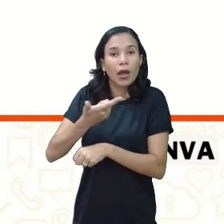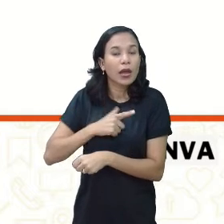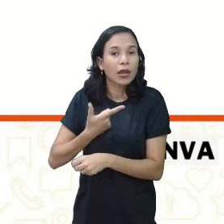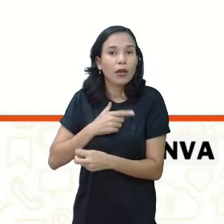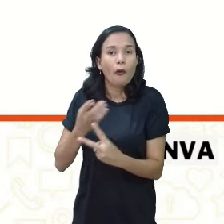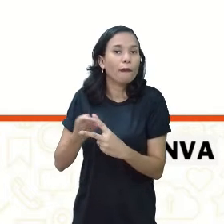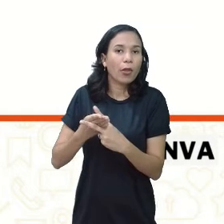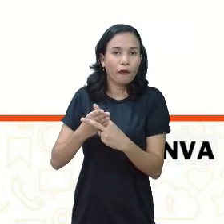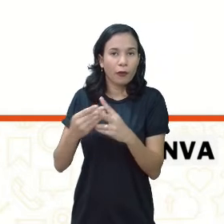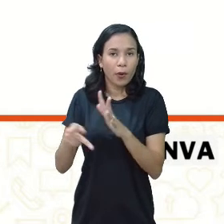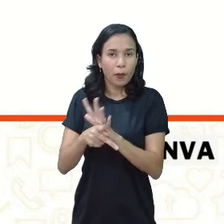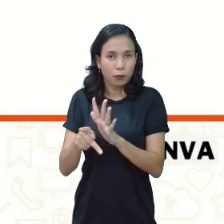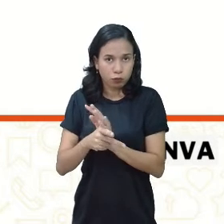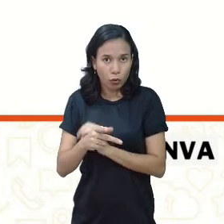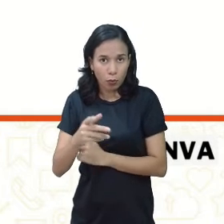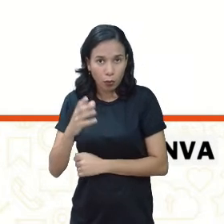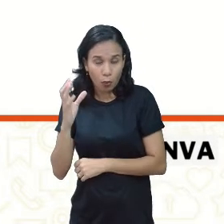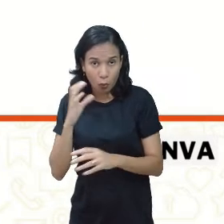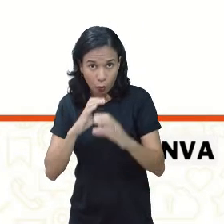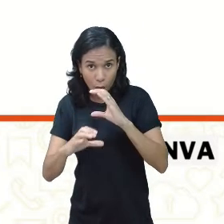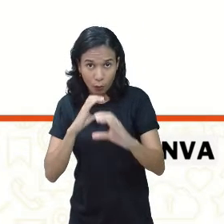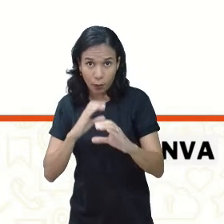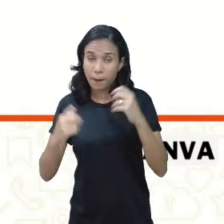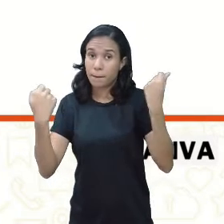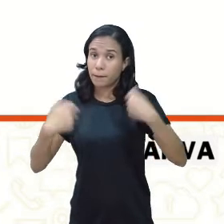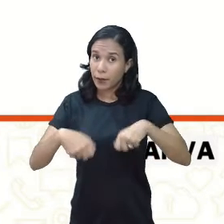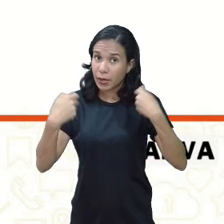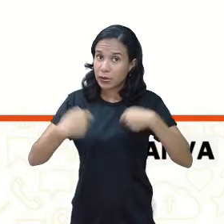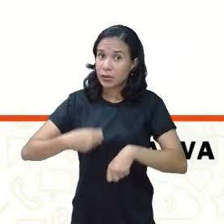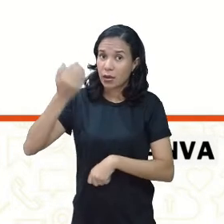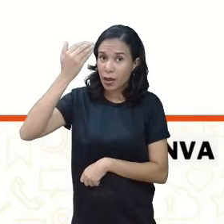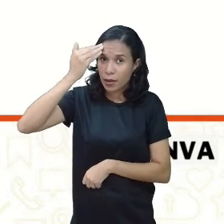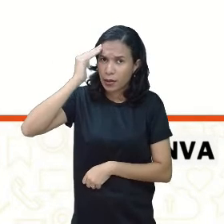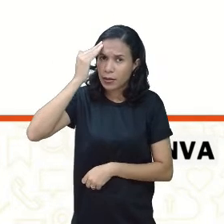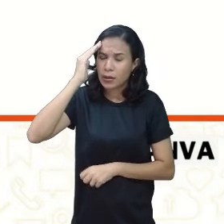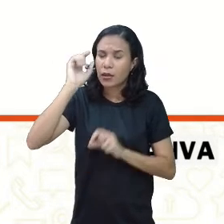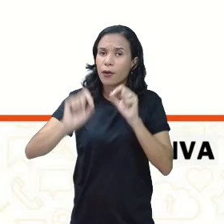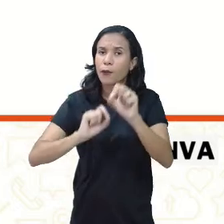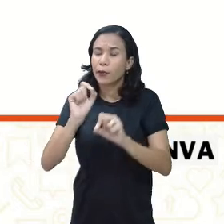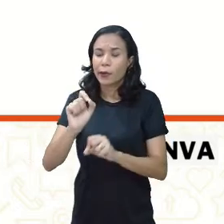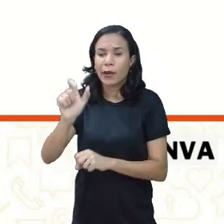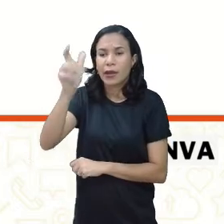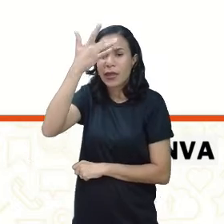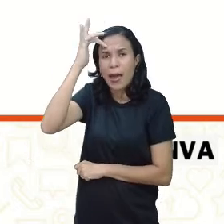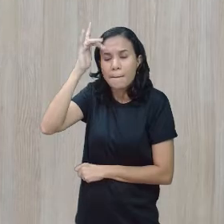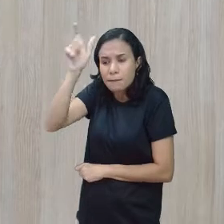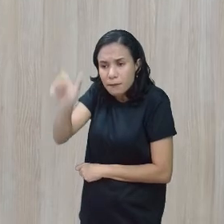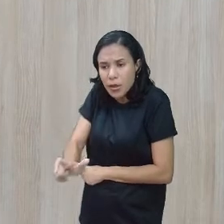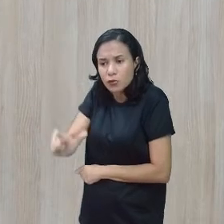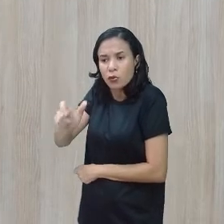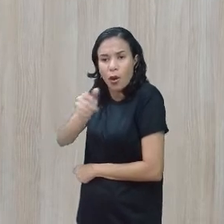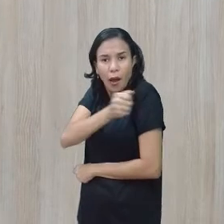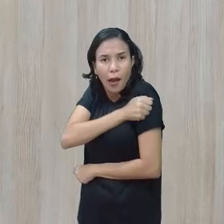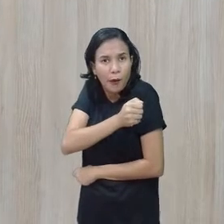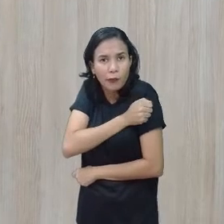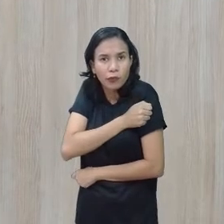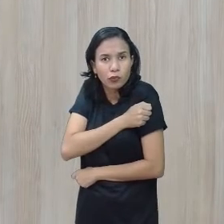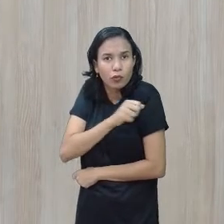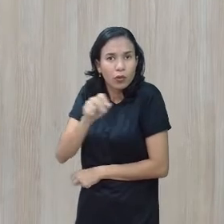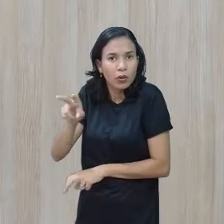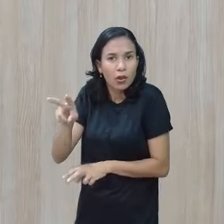de comunicação, precisamos considerar isso, precisamos entender que aquele aluno, que aquele estudante que ele não